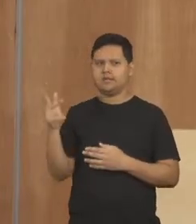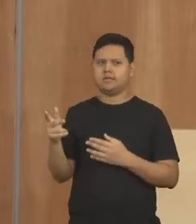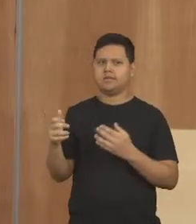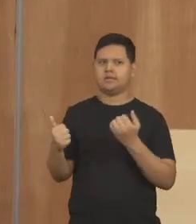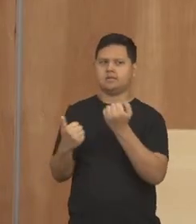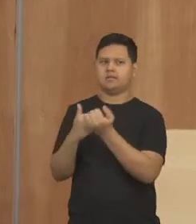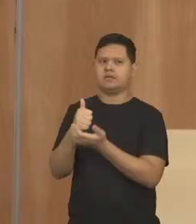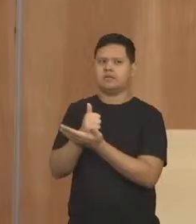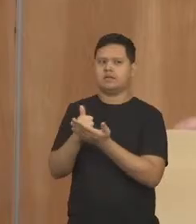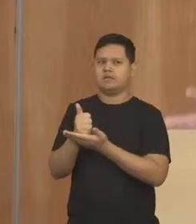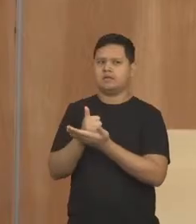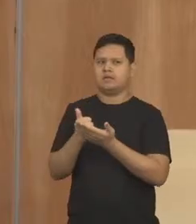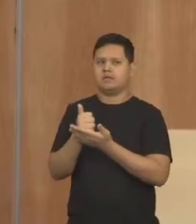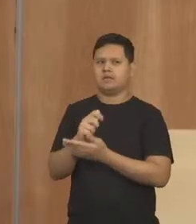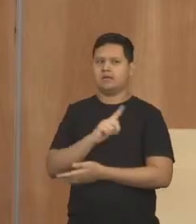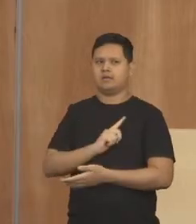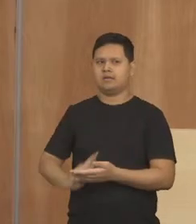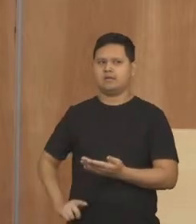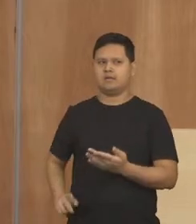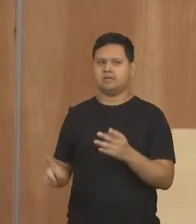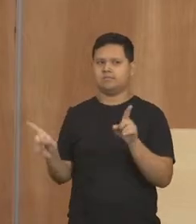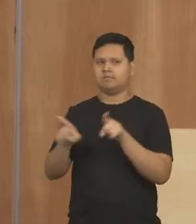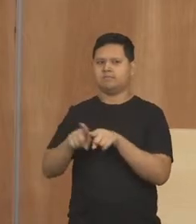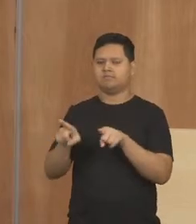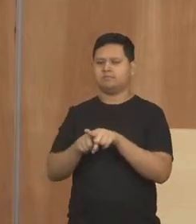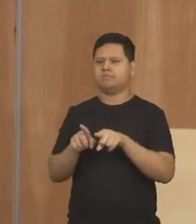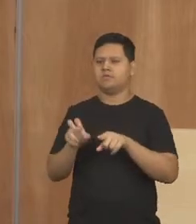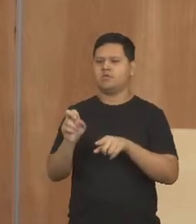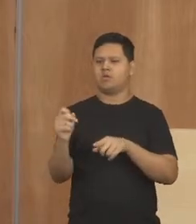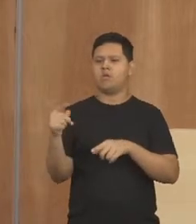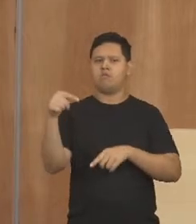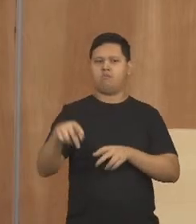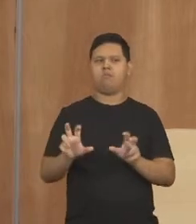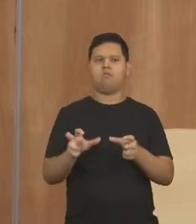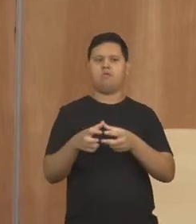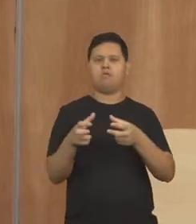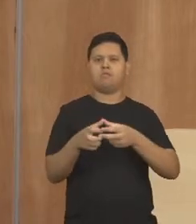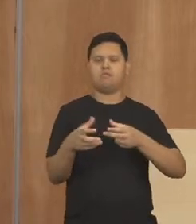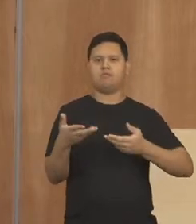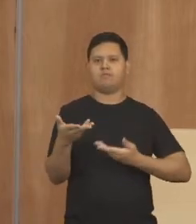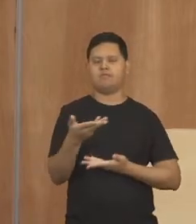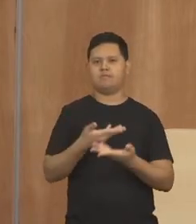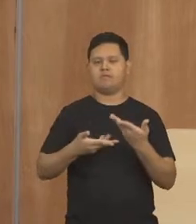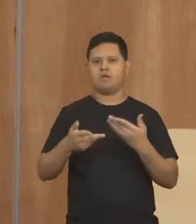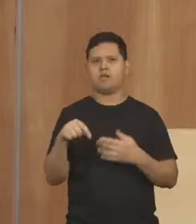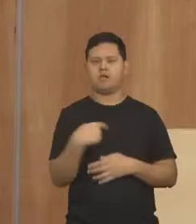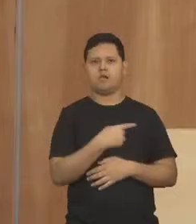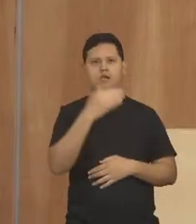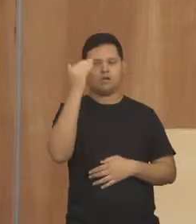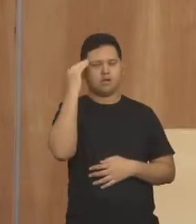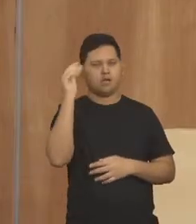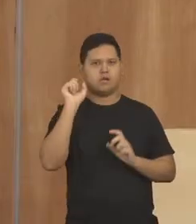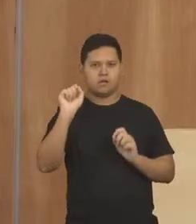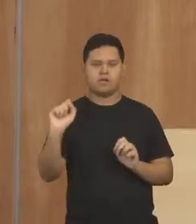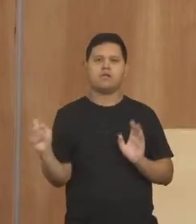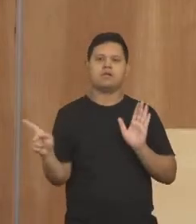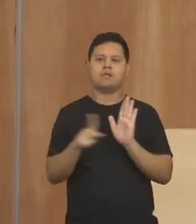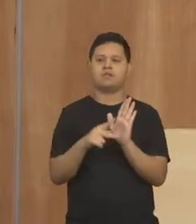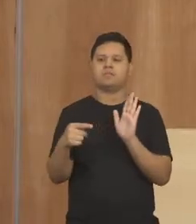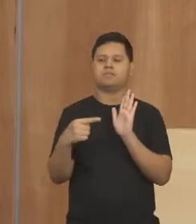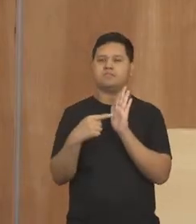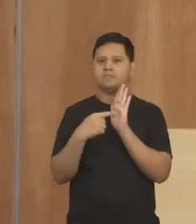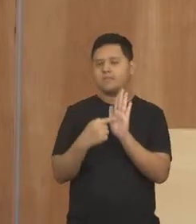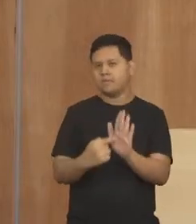Jacareí vem da Prefeitura ou da Câmara. A gente luta pelo que é bom para o Jacareí. E a gente entende que esse projeto